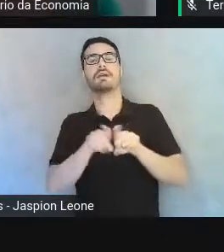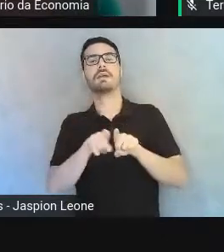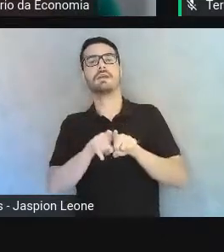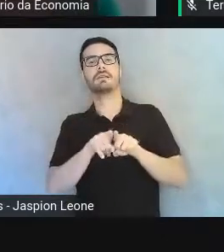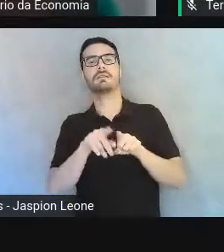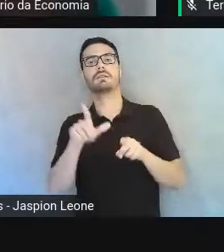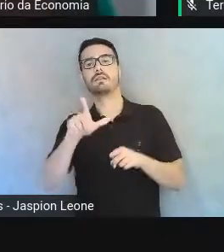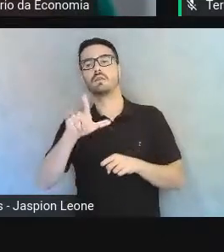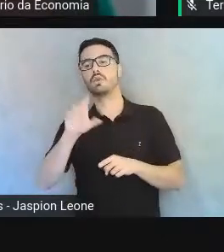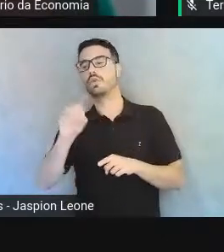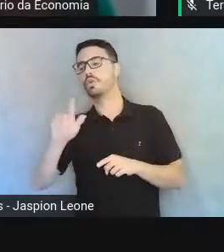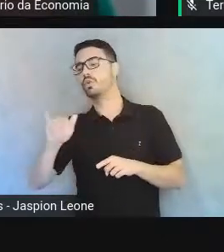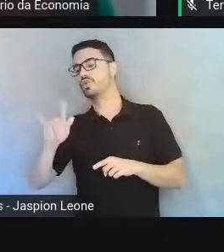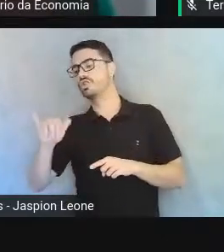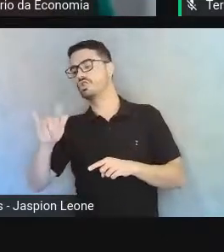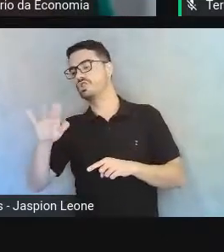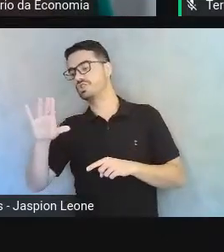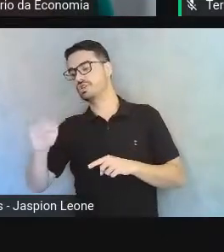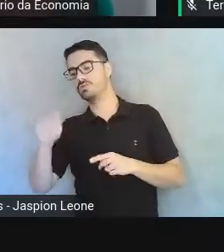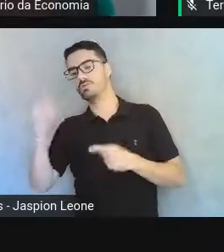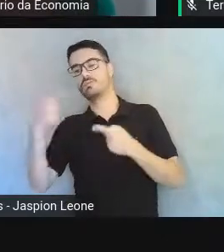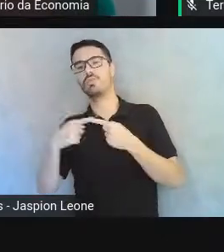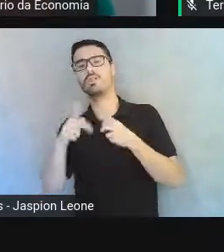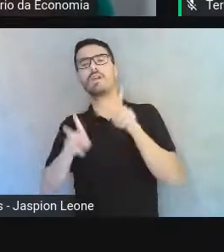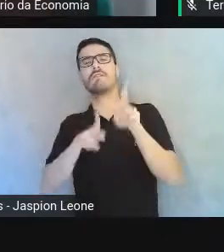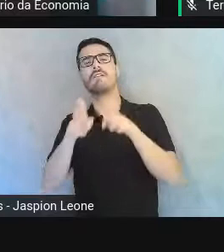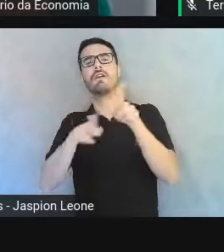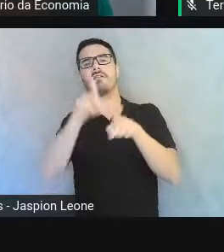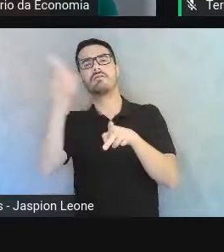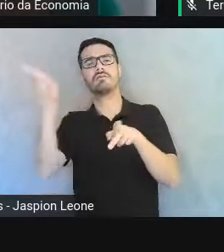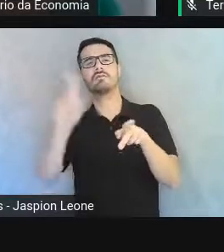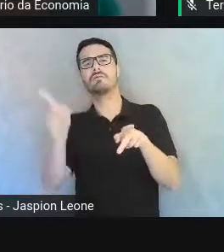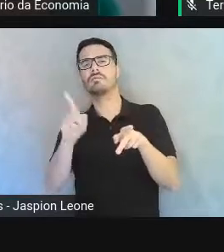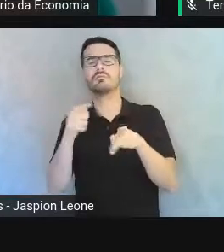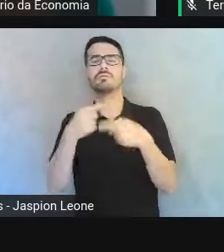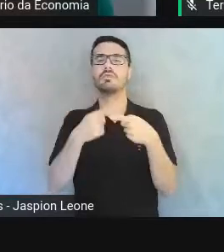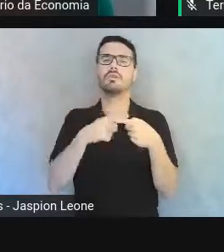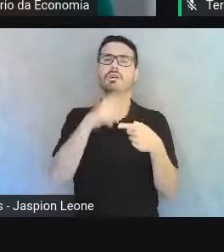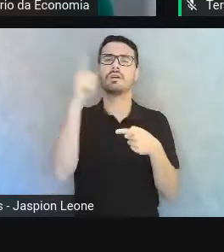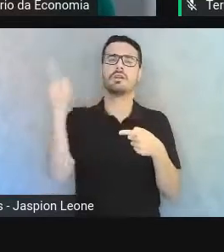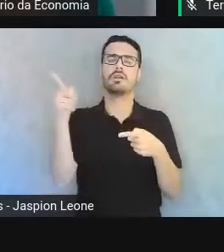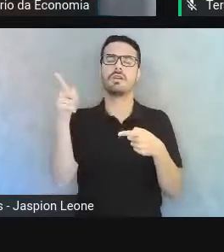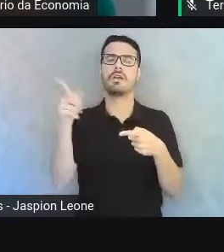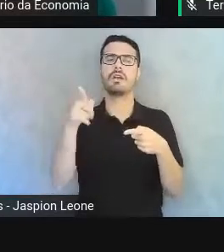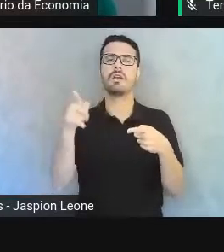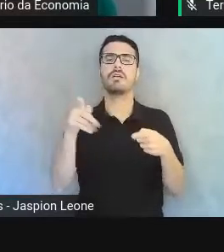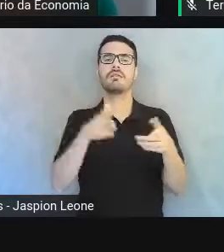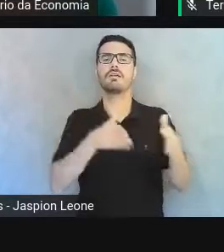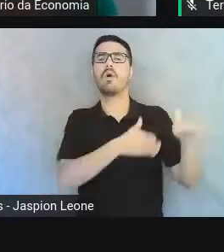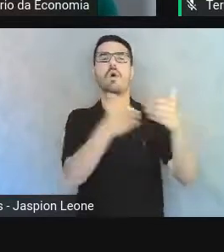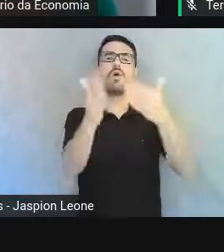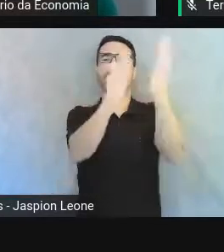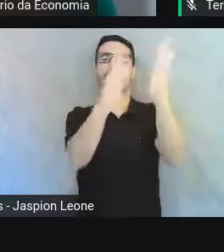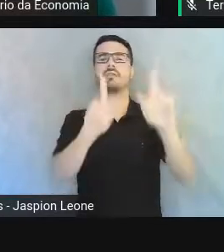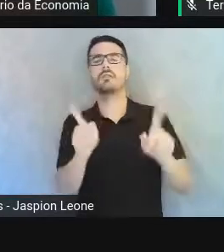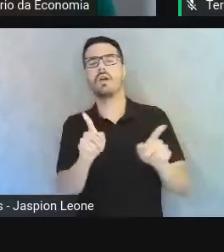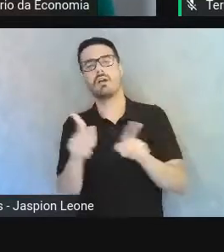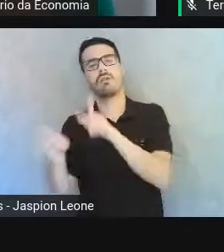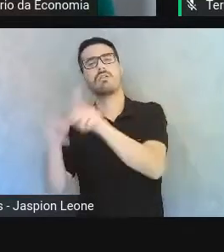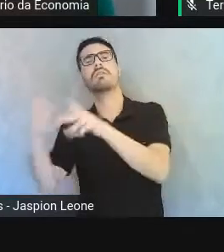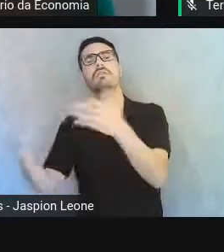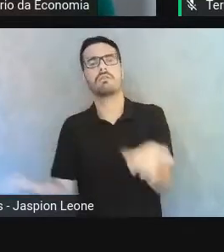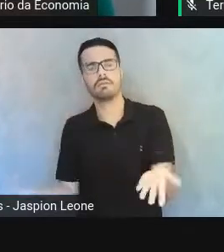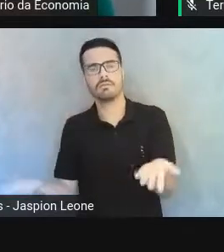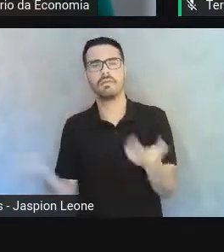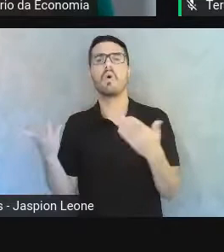fazer uma ferrovia e não uma rodovia? Muitos se perguntam por que as ferrovias não têm transporte de passageiros. Todas essas perguntas vêm